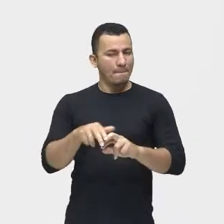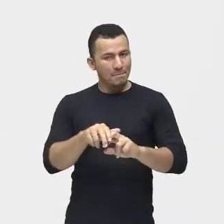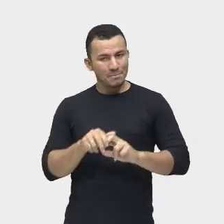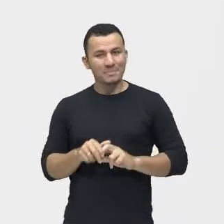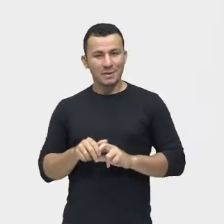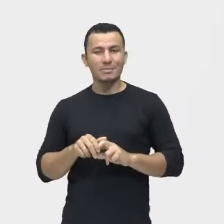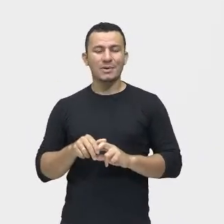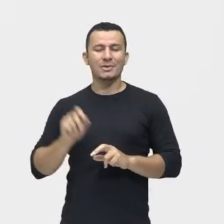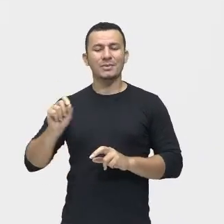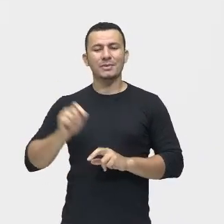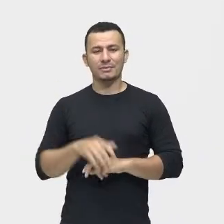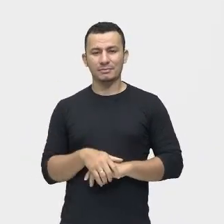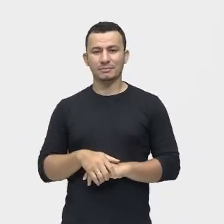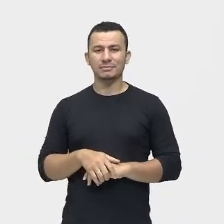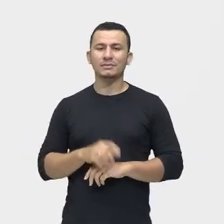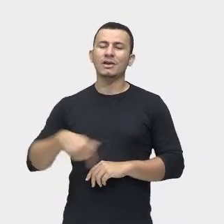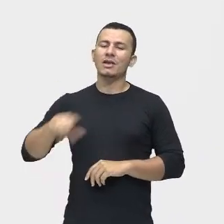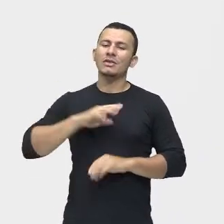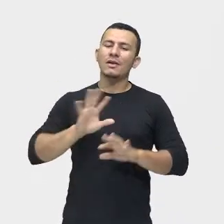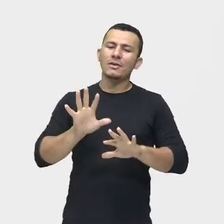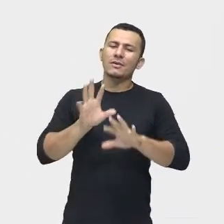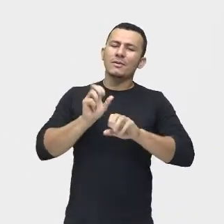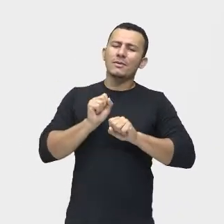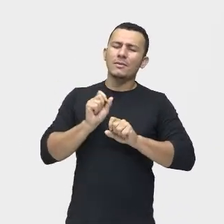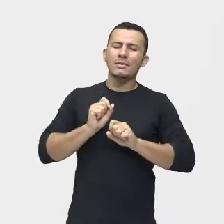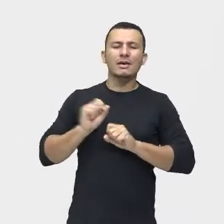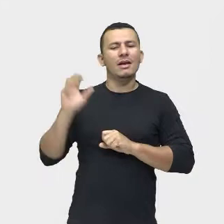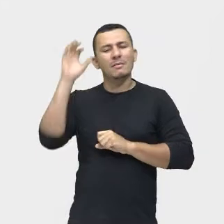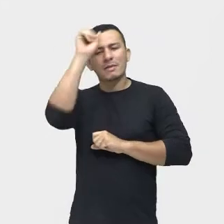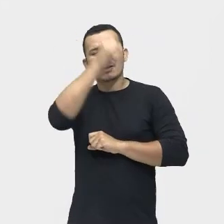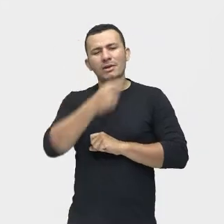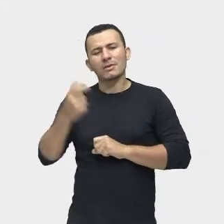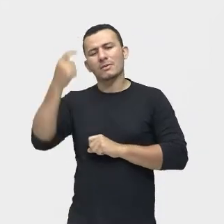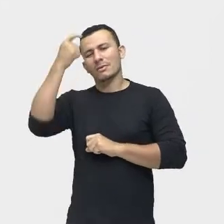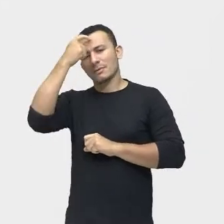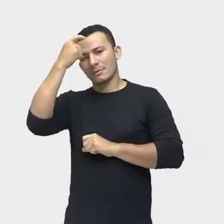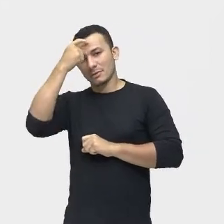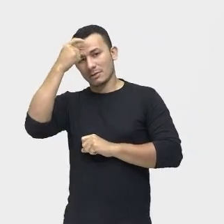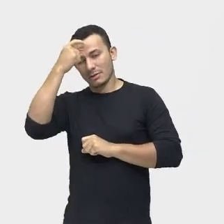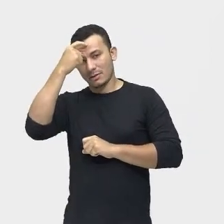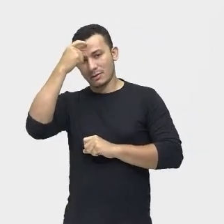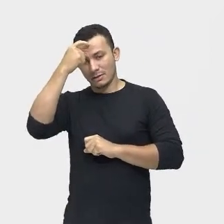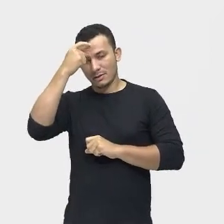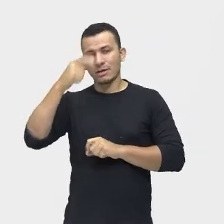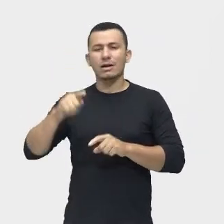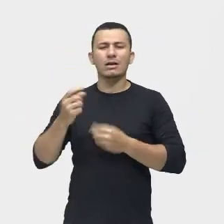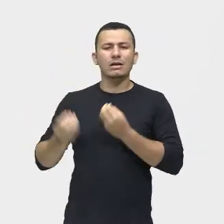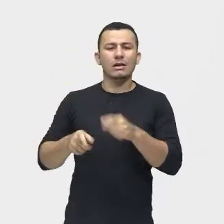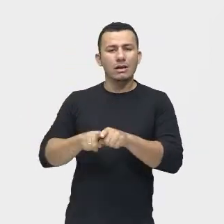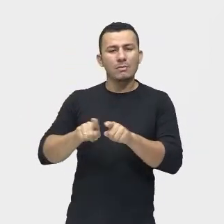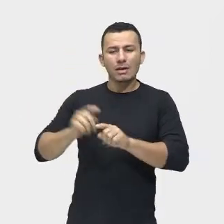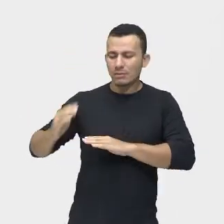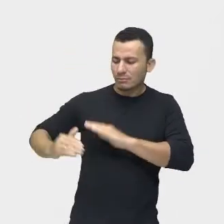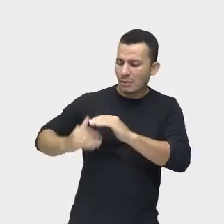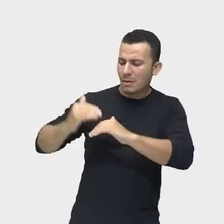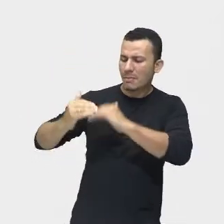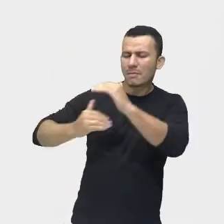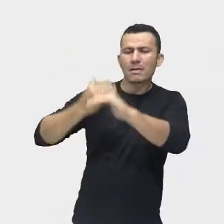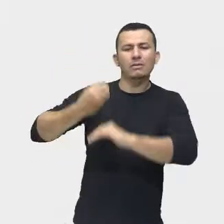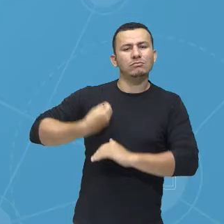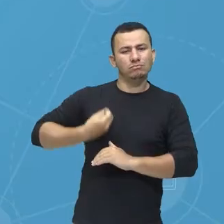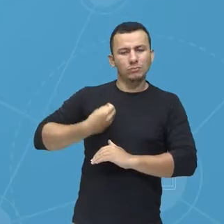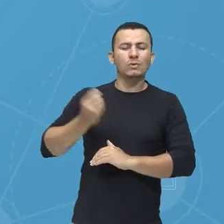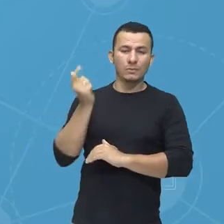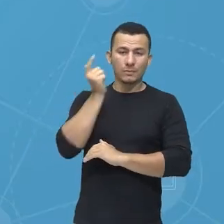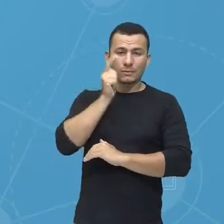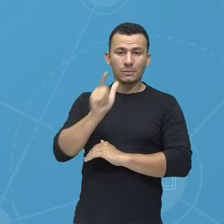à aquisição da consciência, como fruto do processo evolutivo da nossa